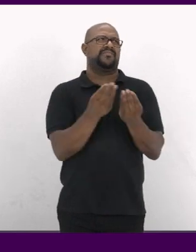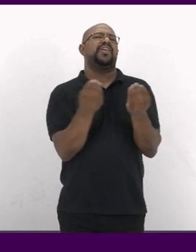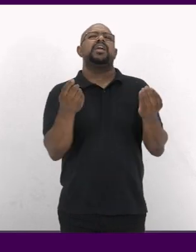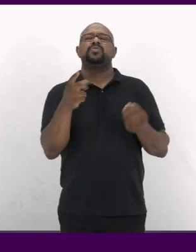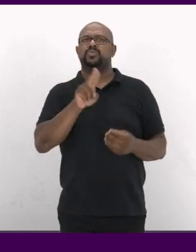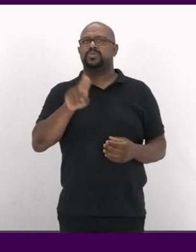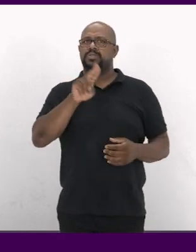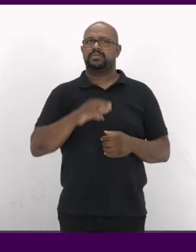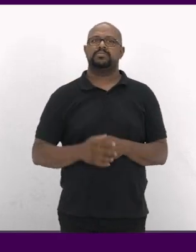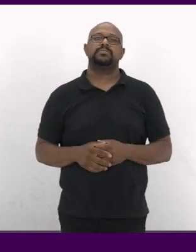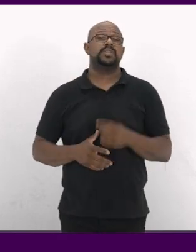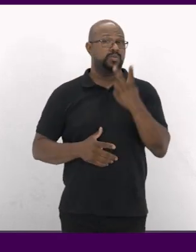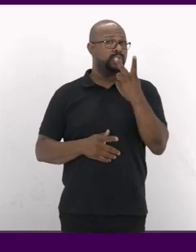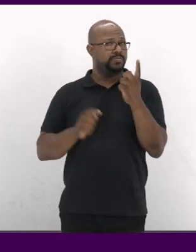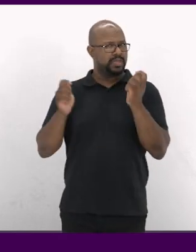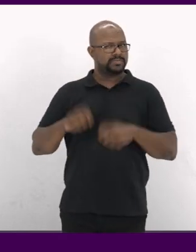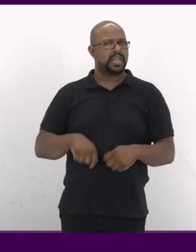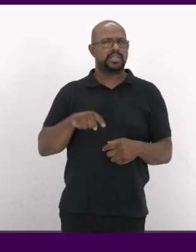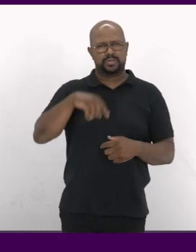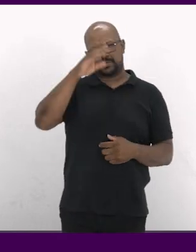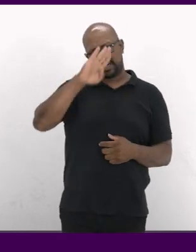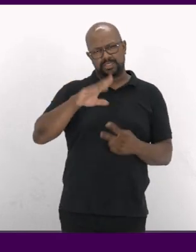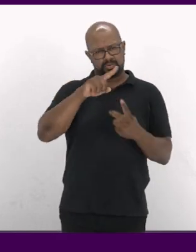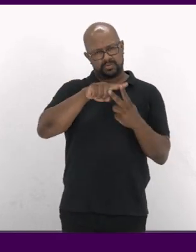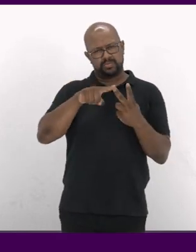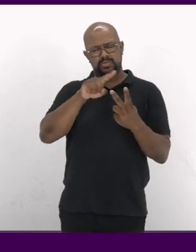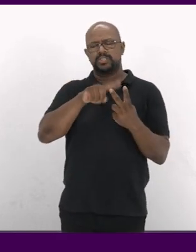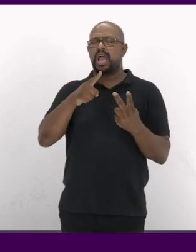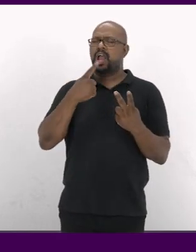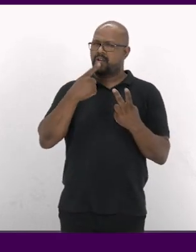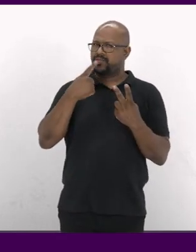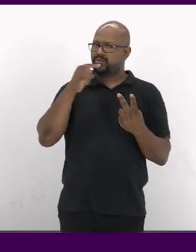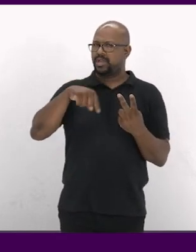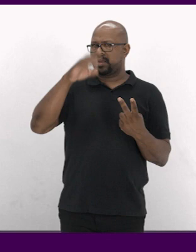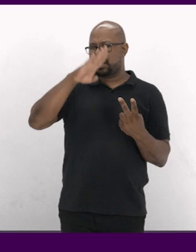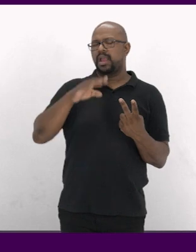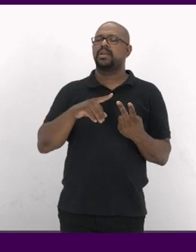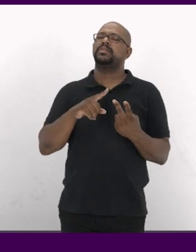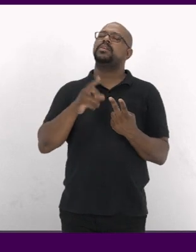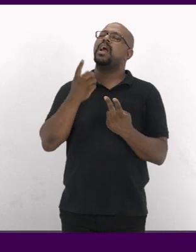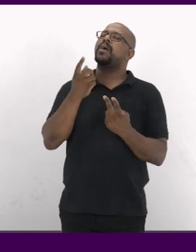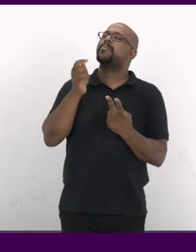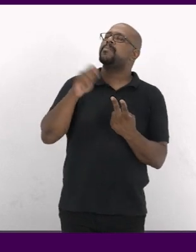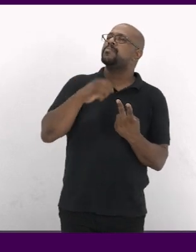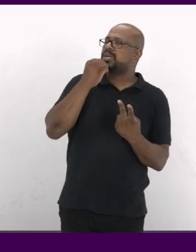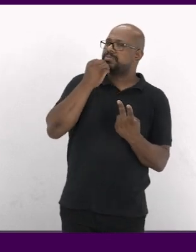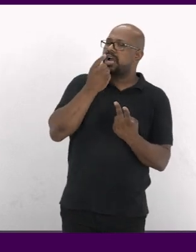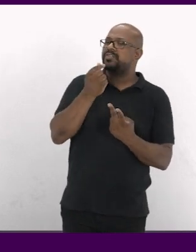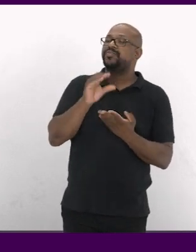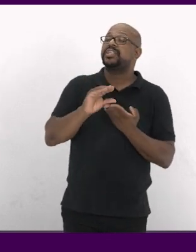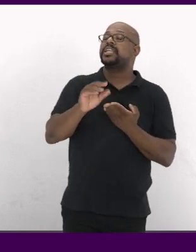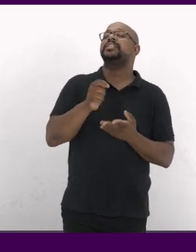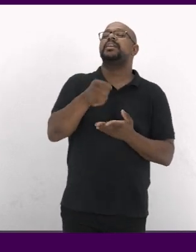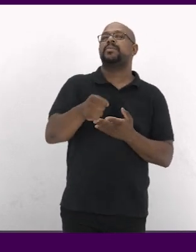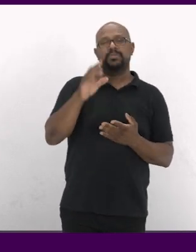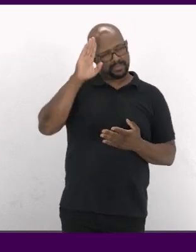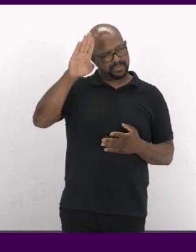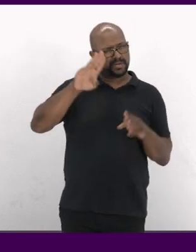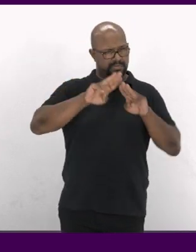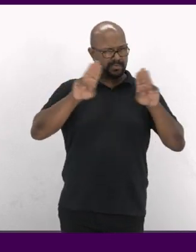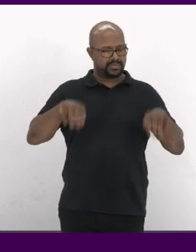arrecadar fundos. Duas possibilidades que se discutiu no Brasil nos últimos anos em relação a possibilidades de financiamento, particularmente